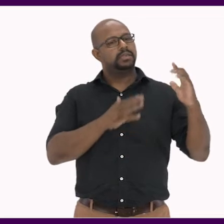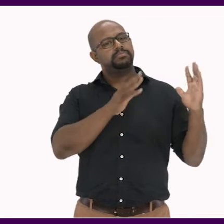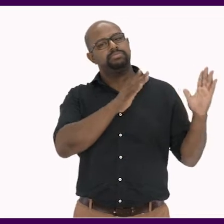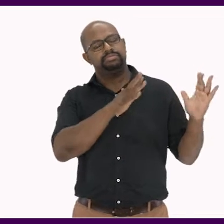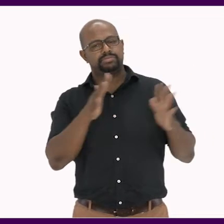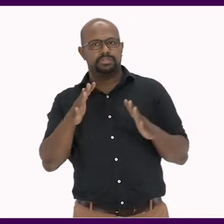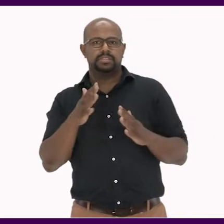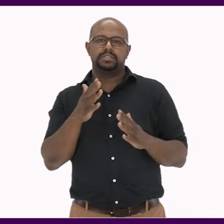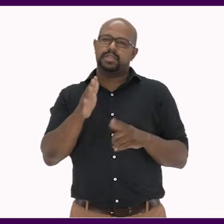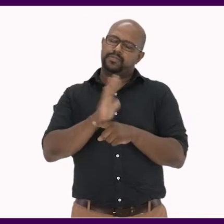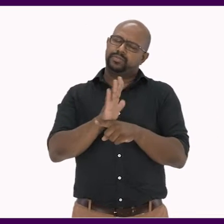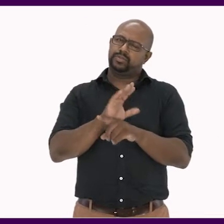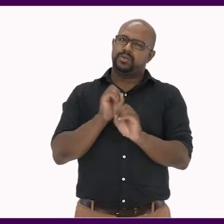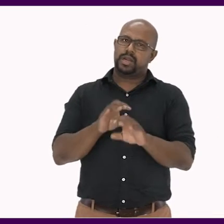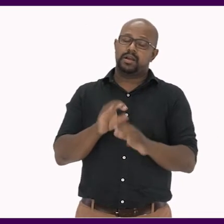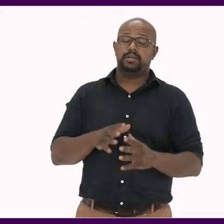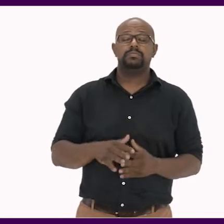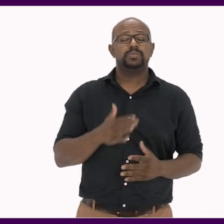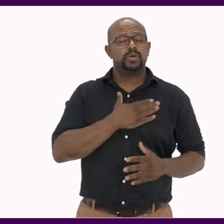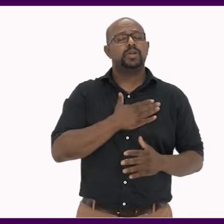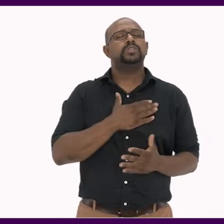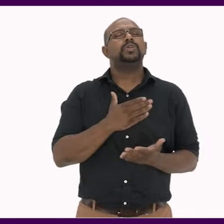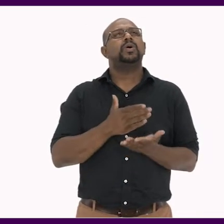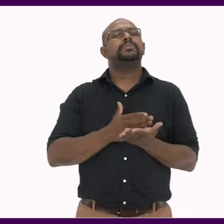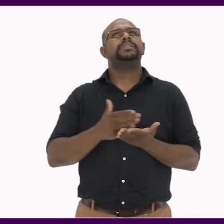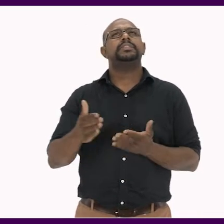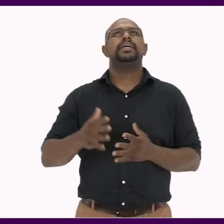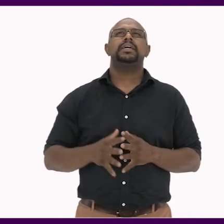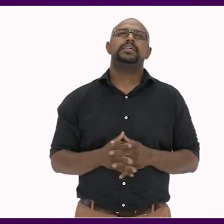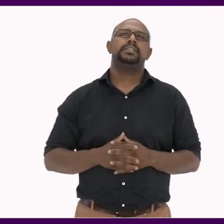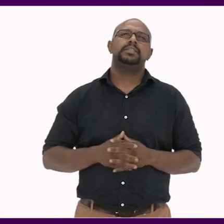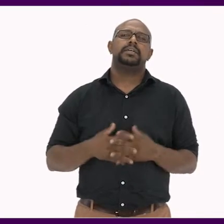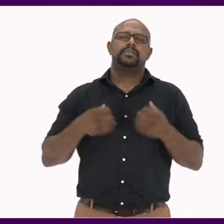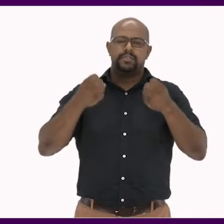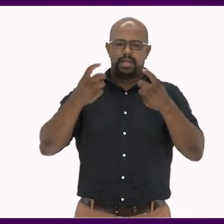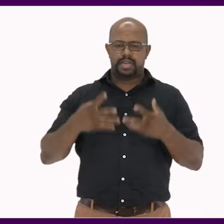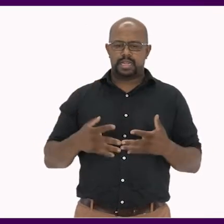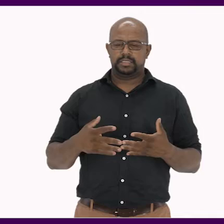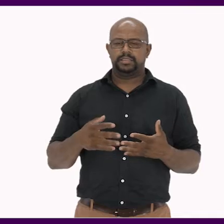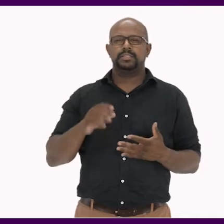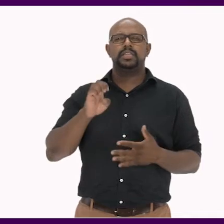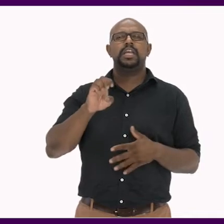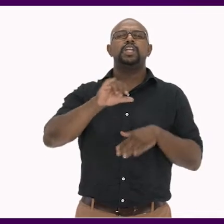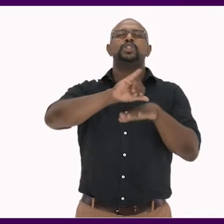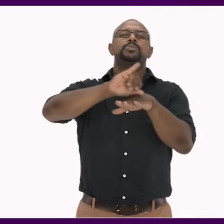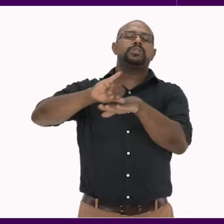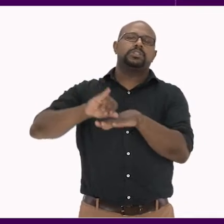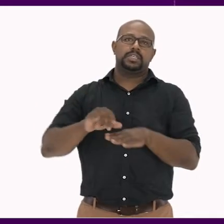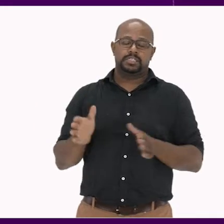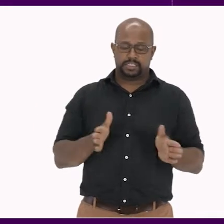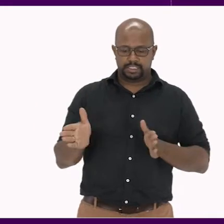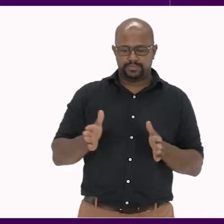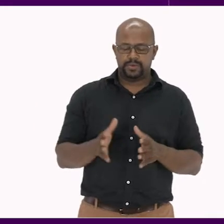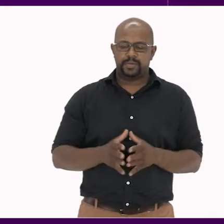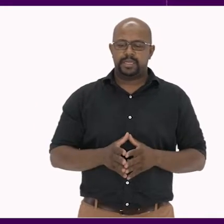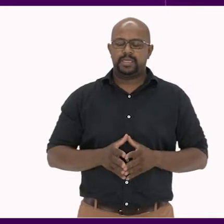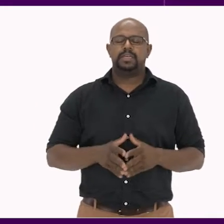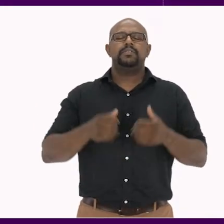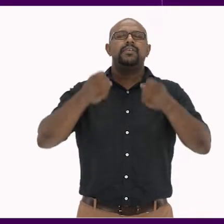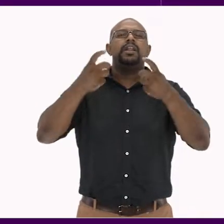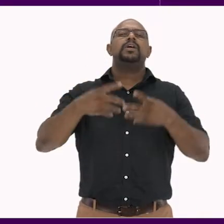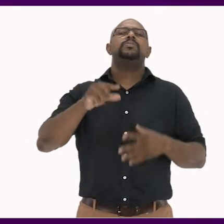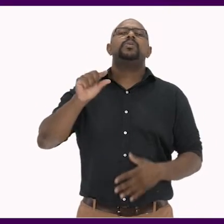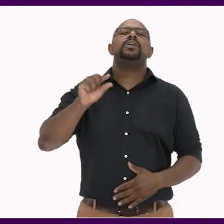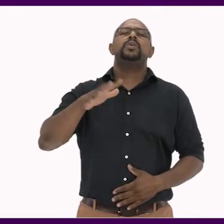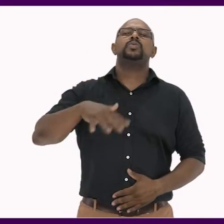longo desta videoaula. Eu gosto muito de começar a falar de exposição acessível,